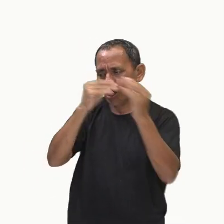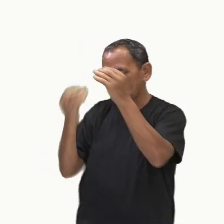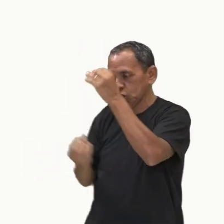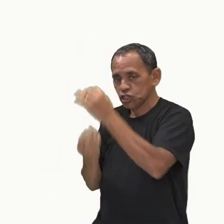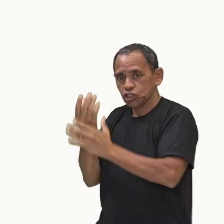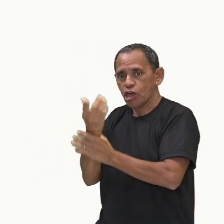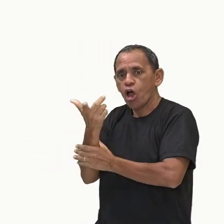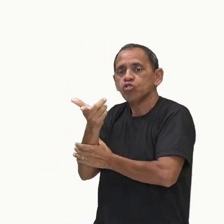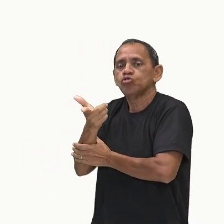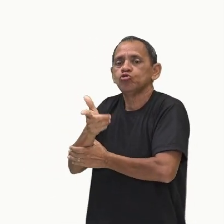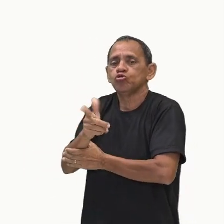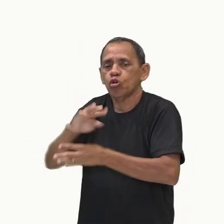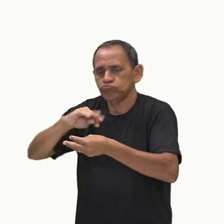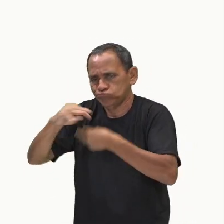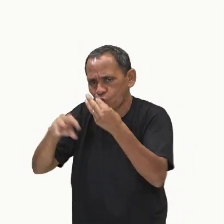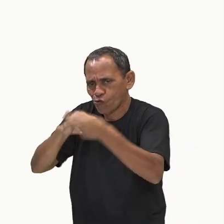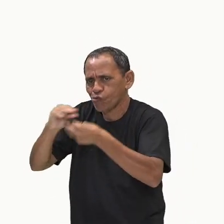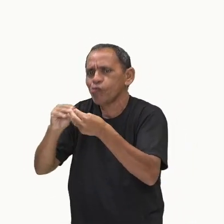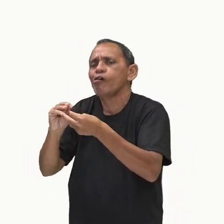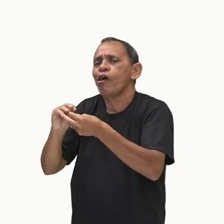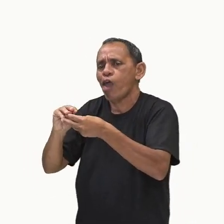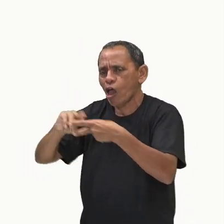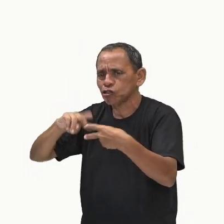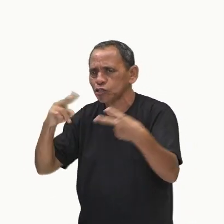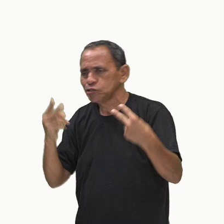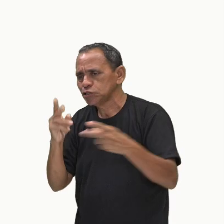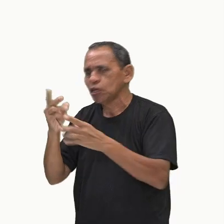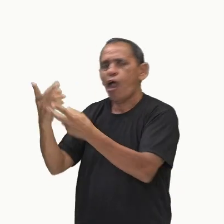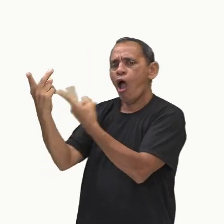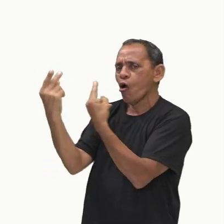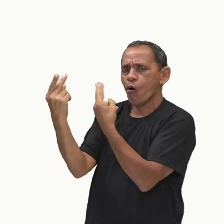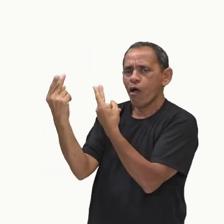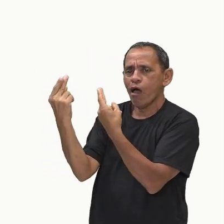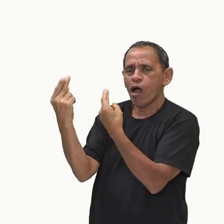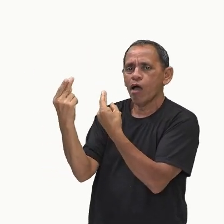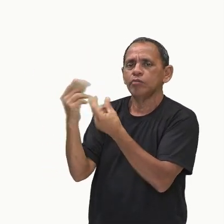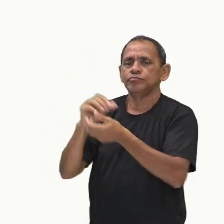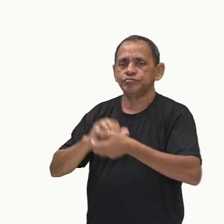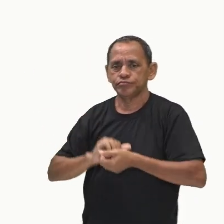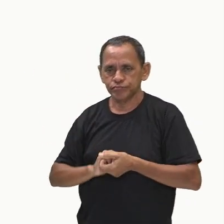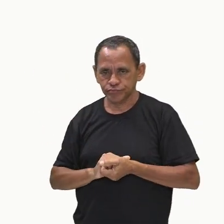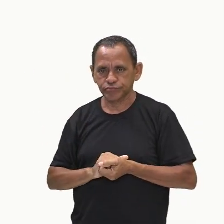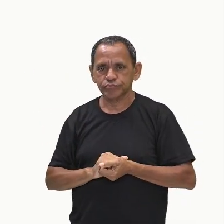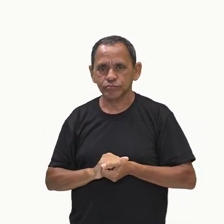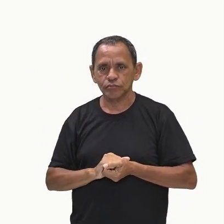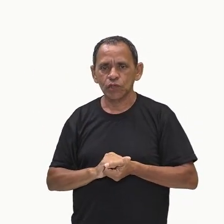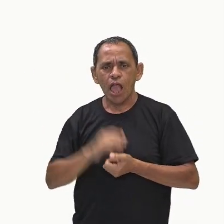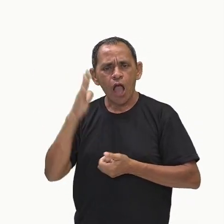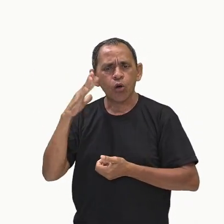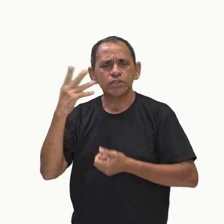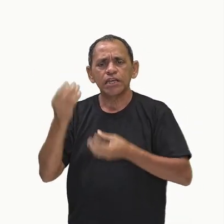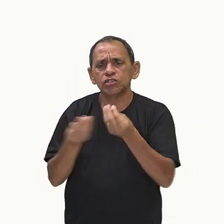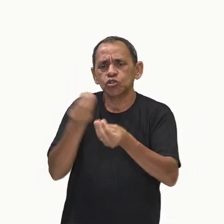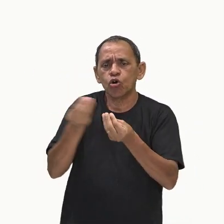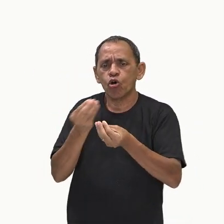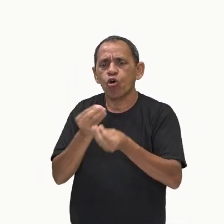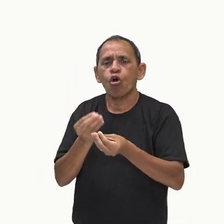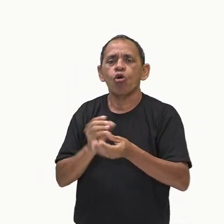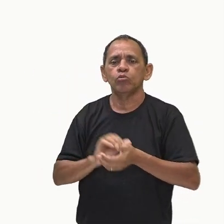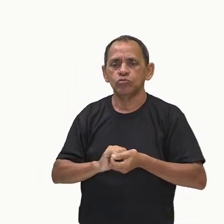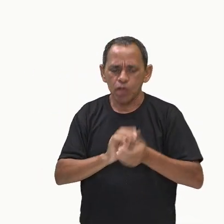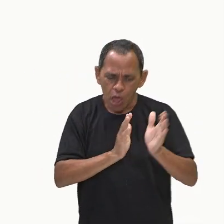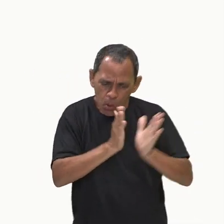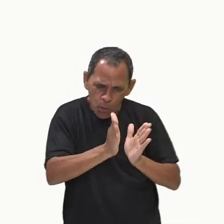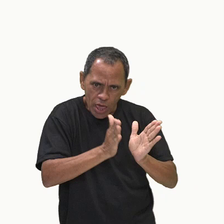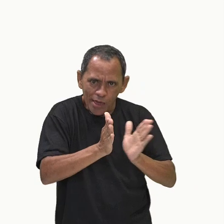nova molécula de DNA idêntica à original. Ocorre durante a fase S, lembrando mais uma vez a vocês,